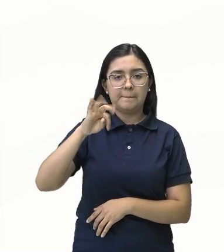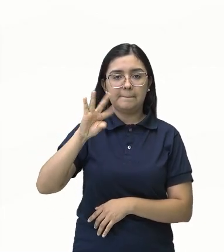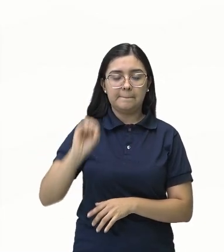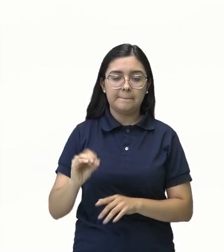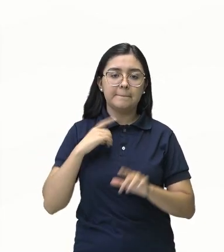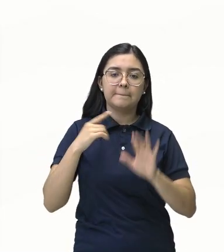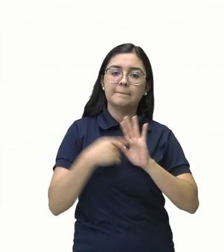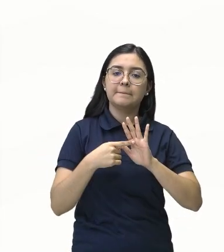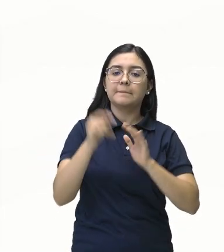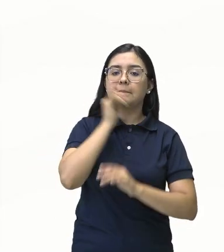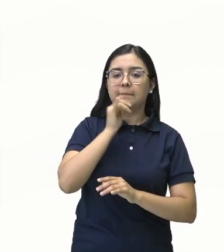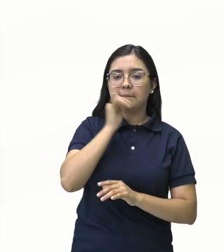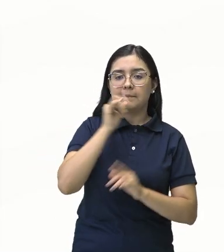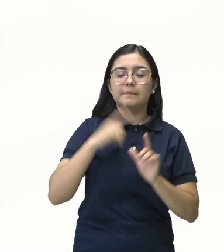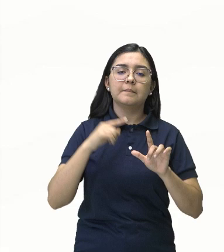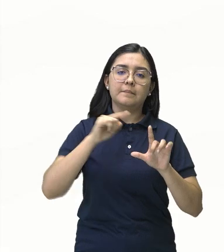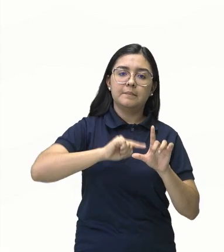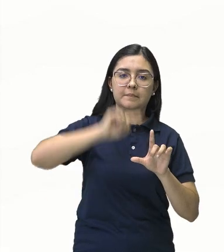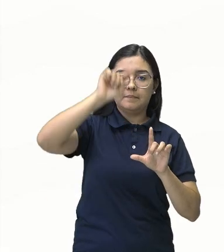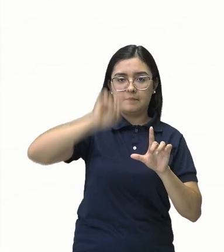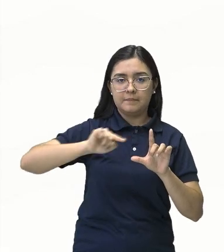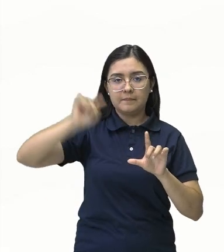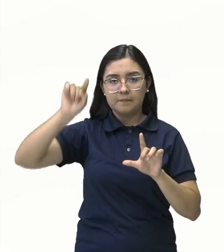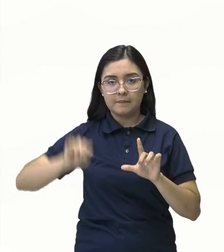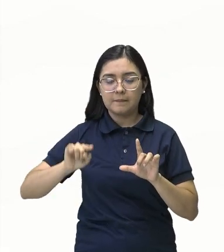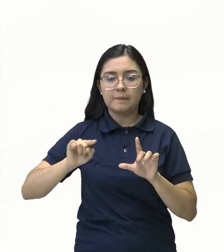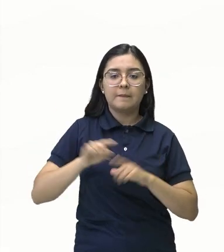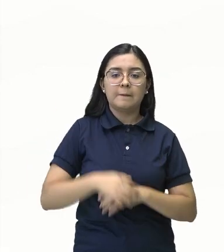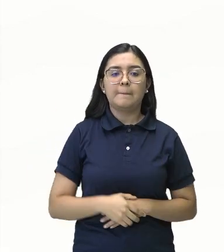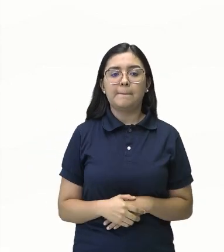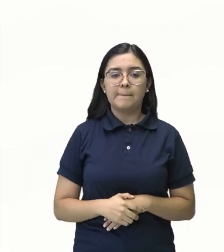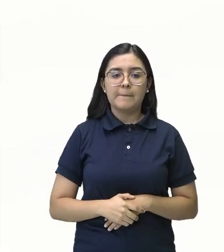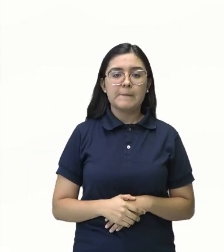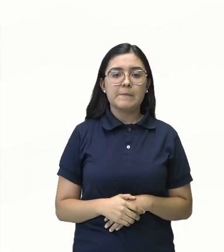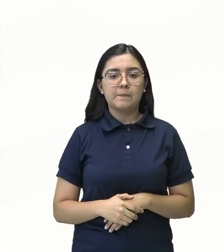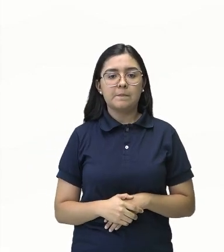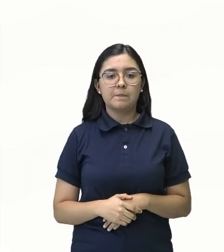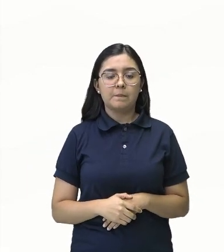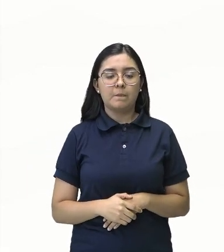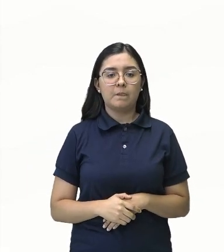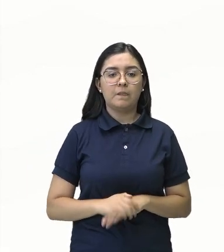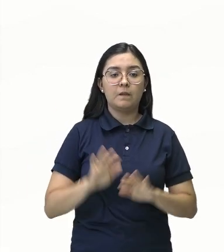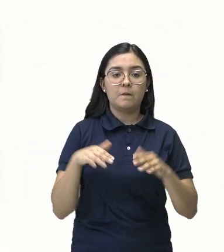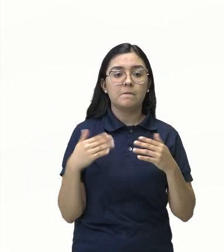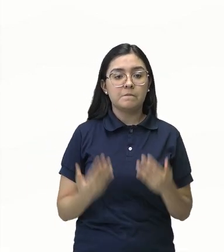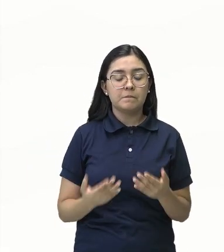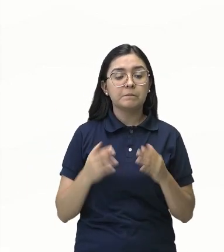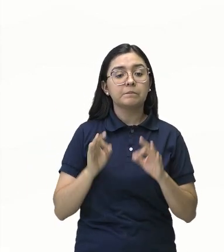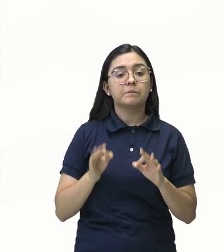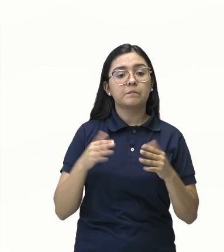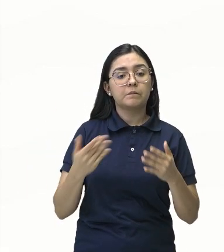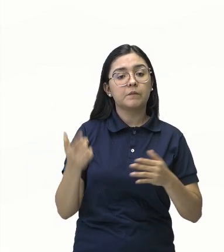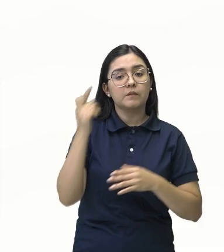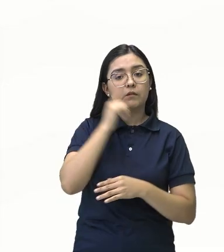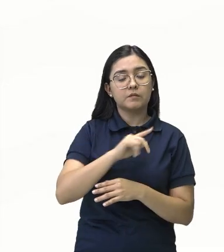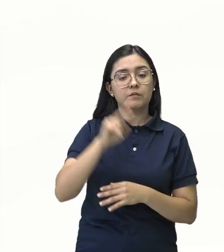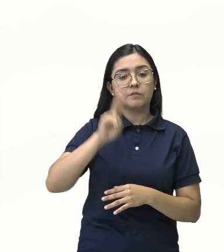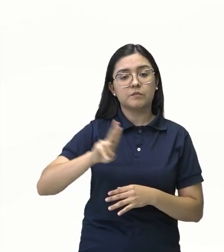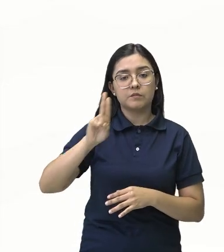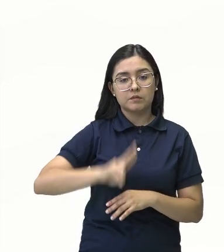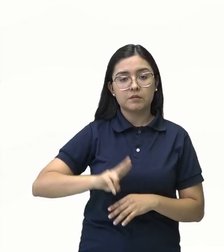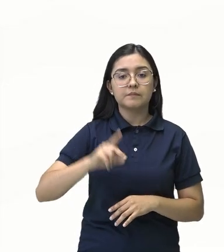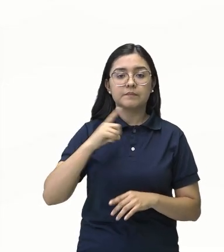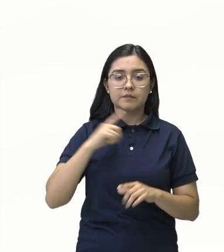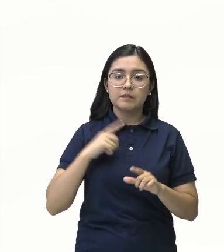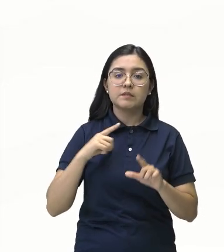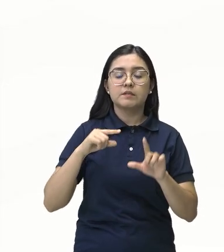exemplificar parâmetros de evolução e regressão. Tá bom? Então, a gente consegue utilizar aqui o nosso